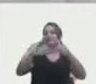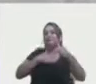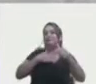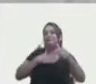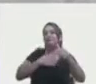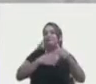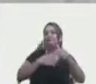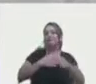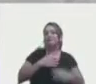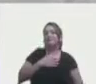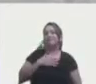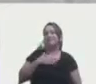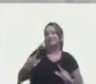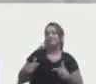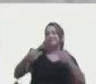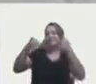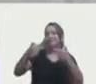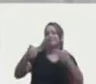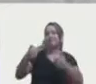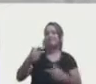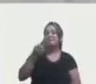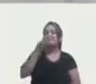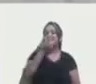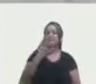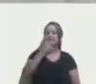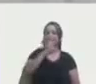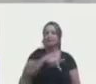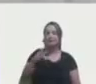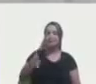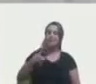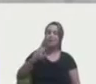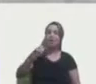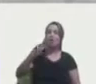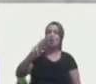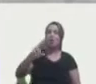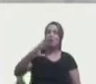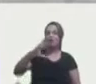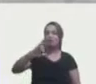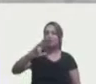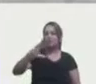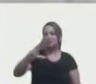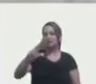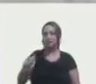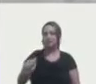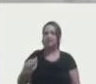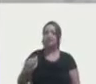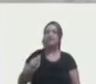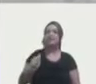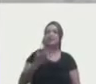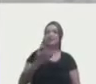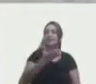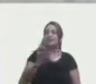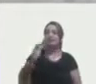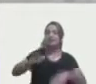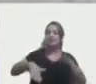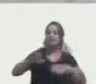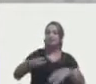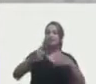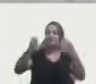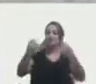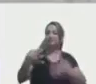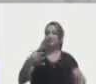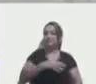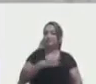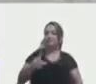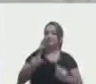Um abraço também pra orzil aqui presente que hoje vai ser homenageada muito bem-vinda orzil às vezes eu falo dos filhos Tá mas hoje não vou falar